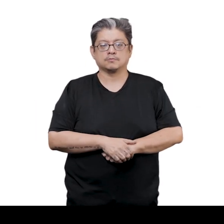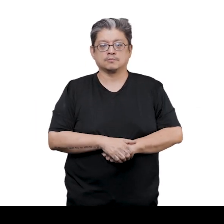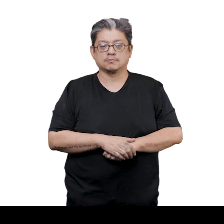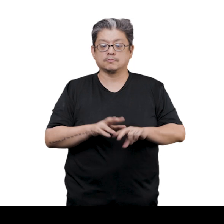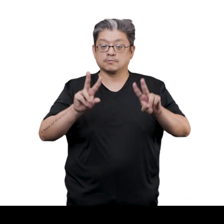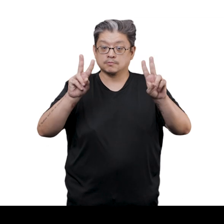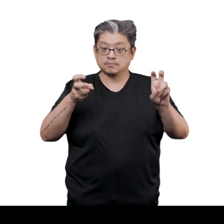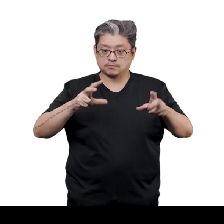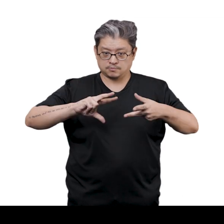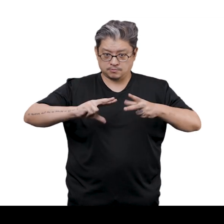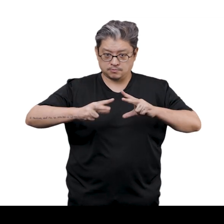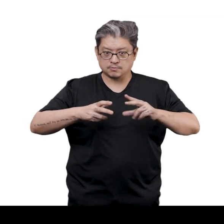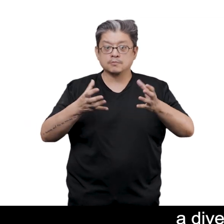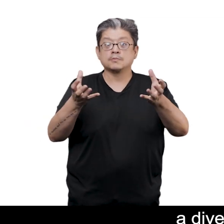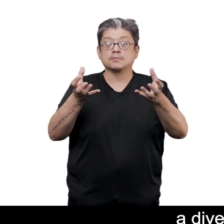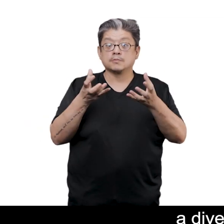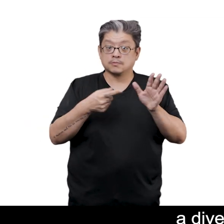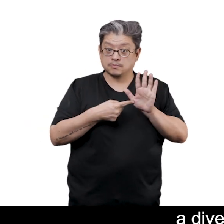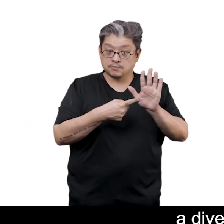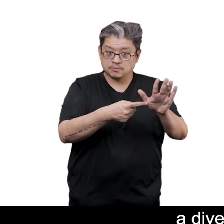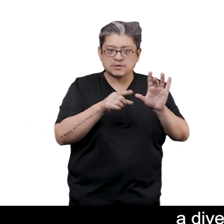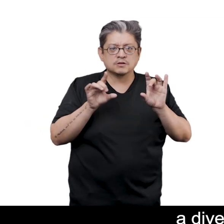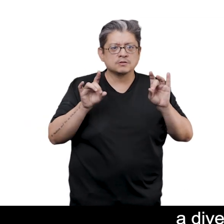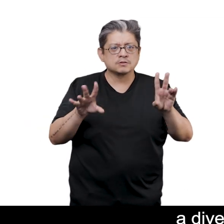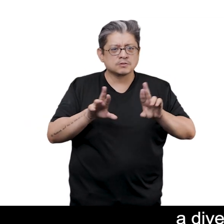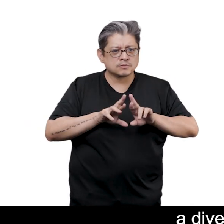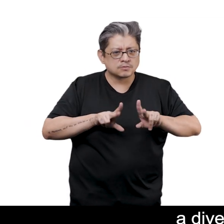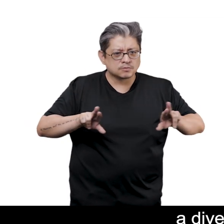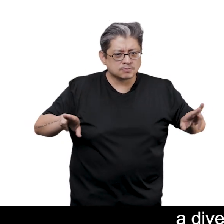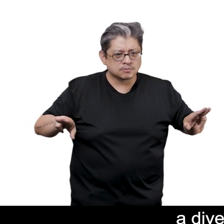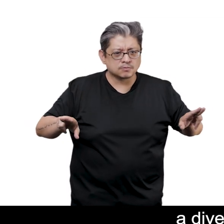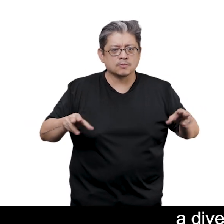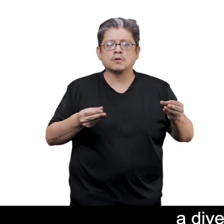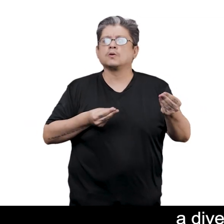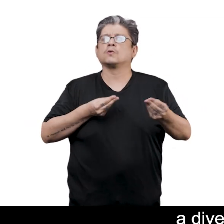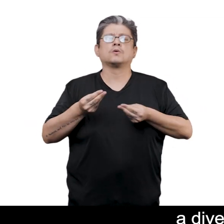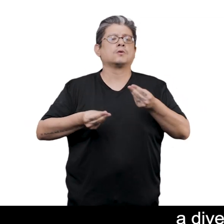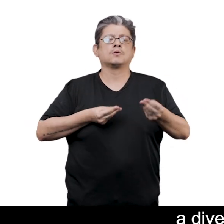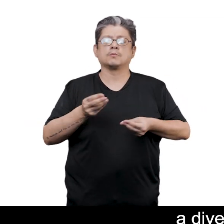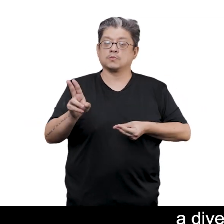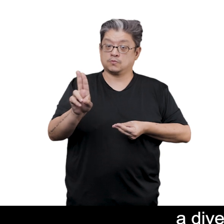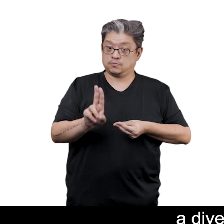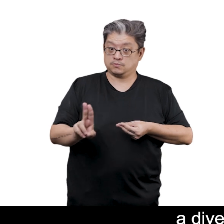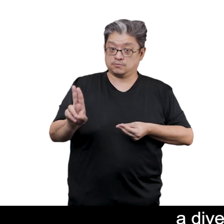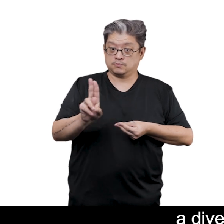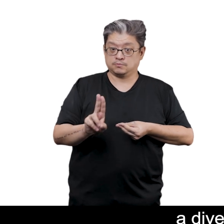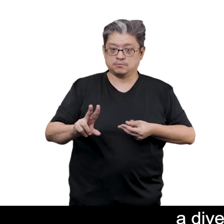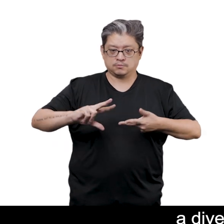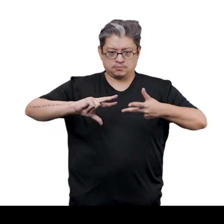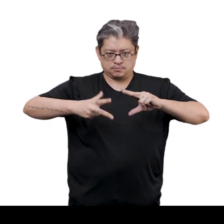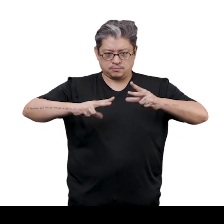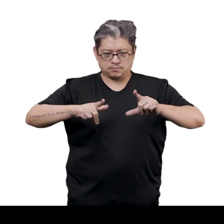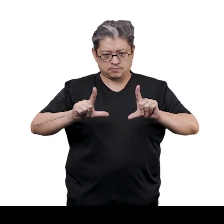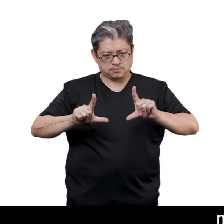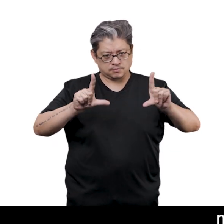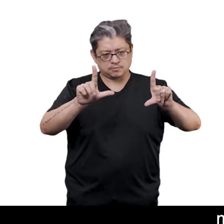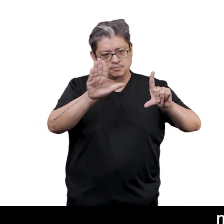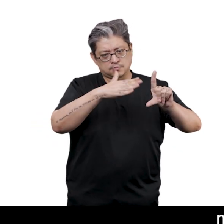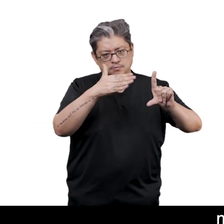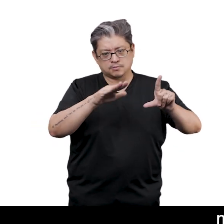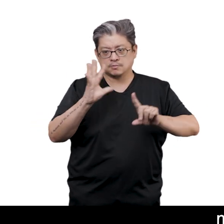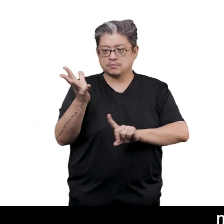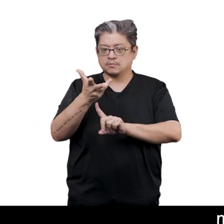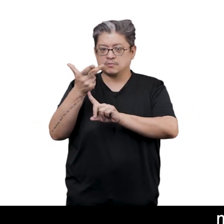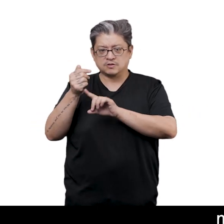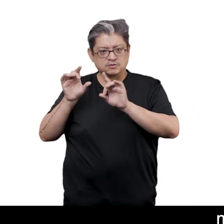Geometrias busca não apenas salientar a diversidade de abordagens e utilizações das figuras geométricas na arte, mas